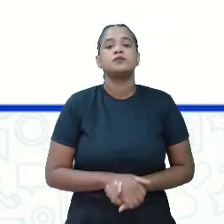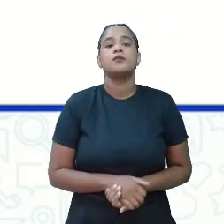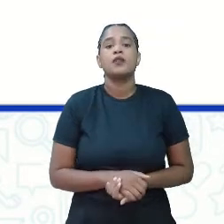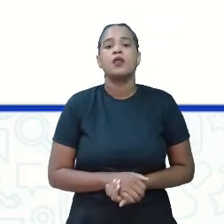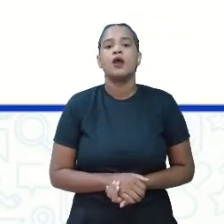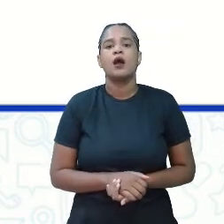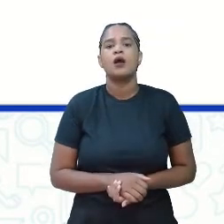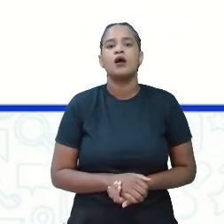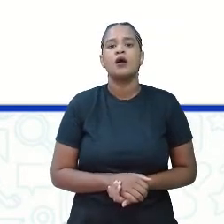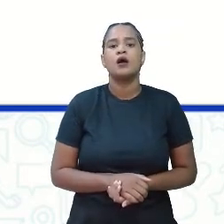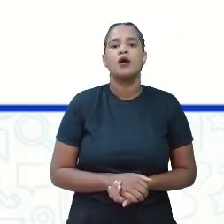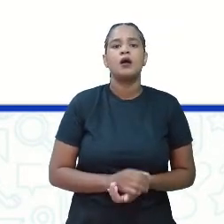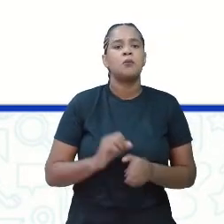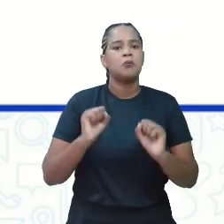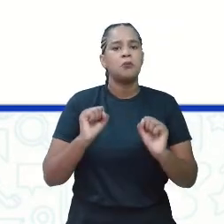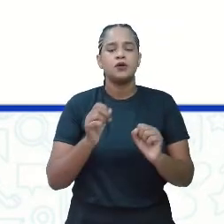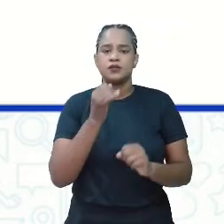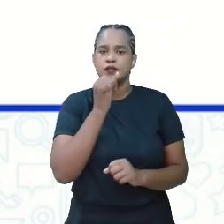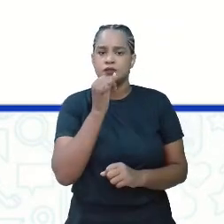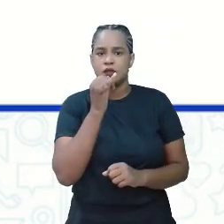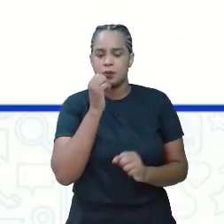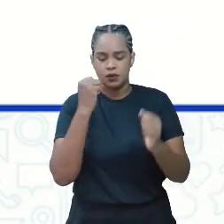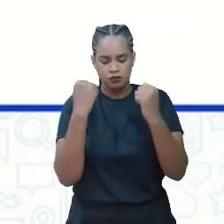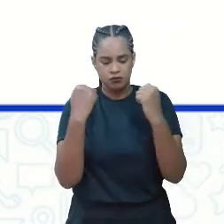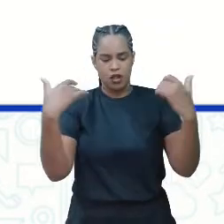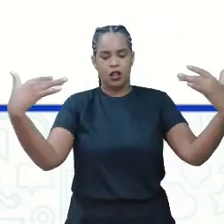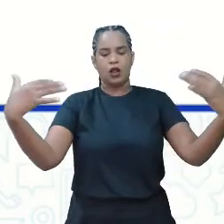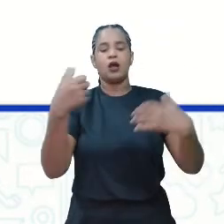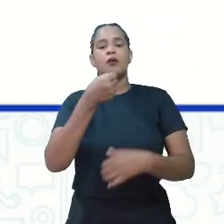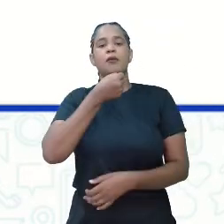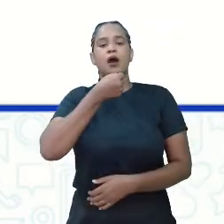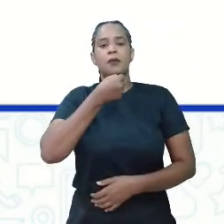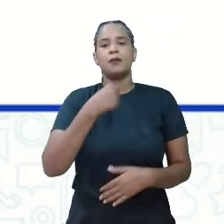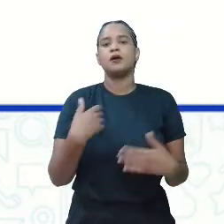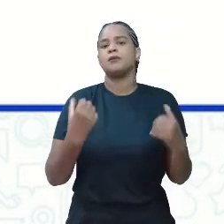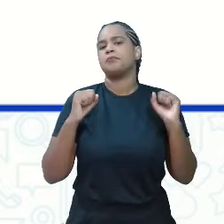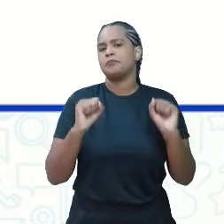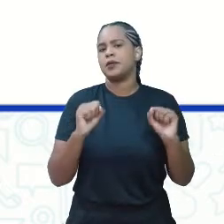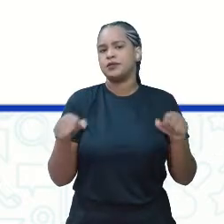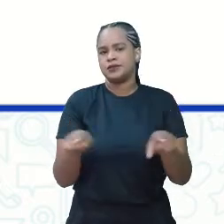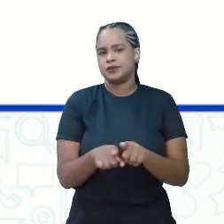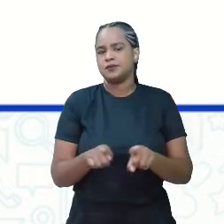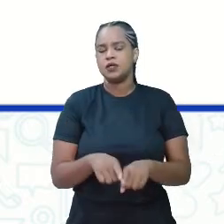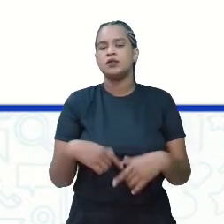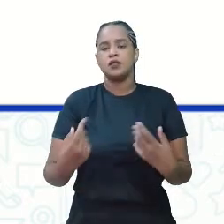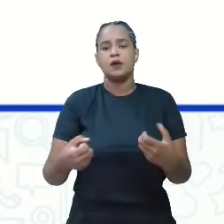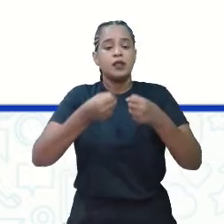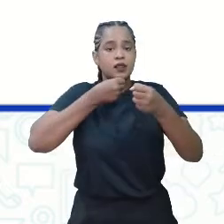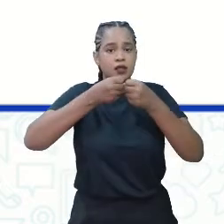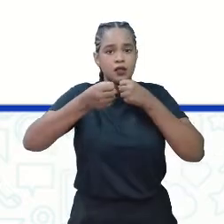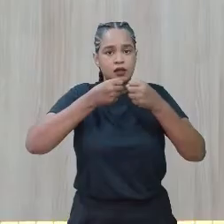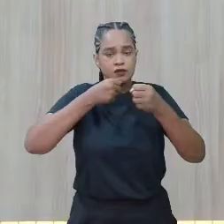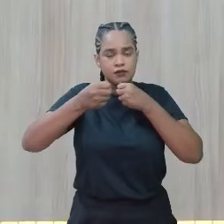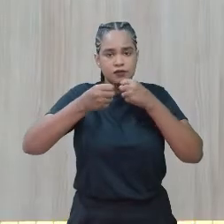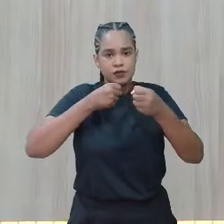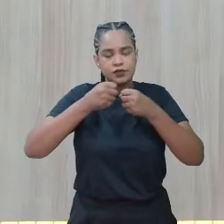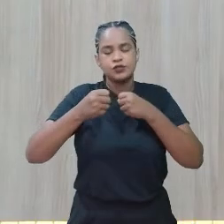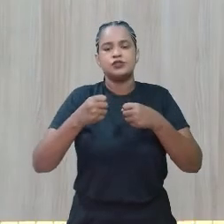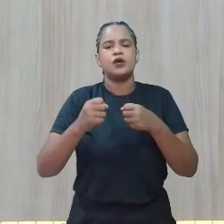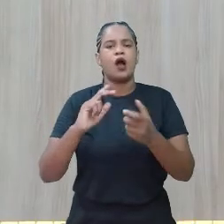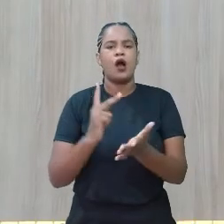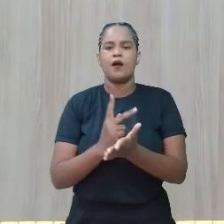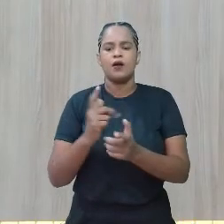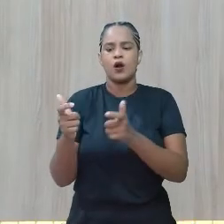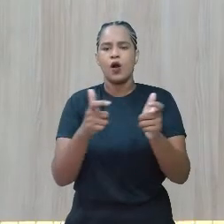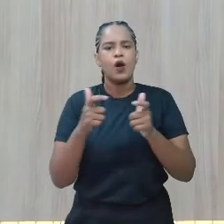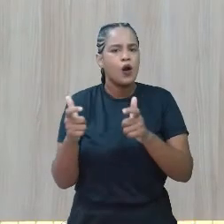ou em uma coletiva de imprensa. Então, a entrevista jornalística ela acontece justamente em ambientes